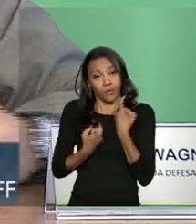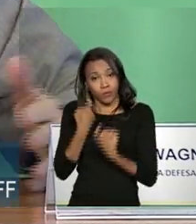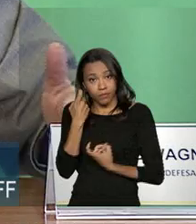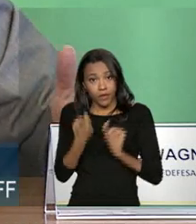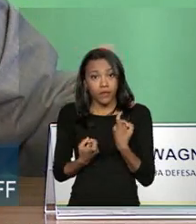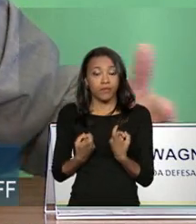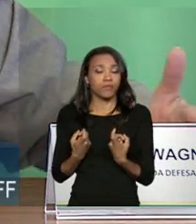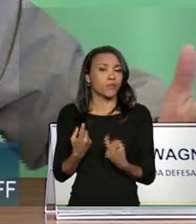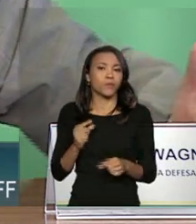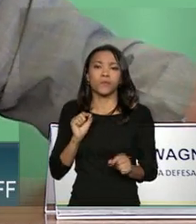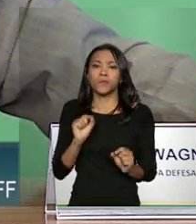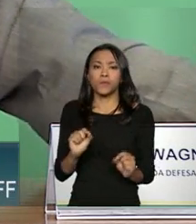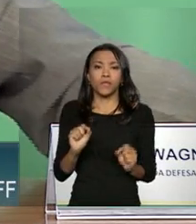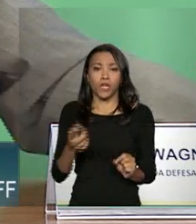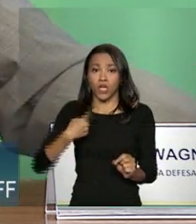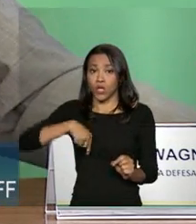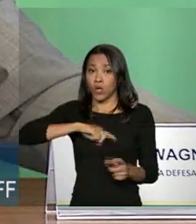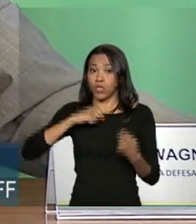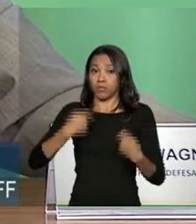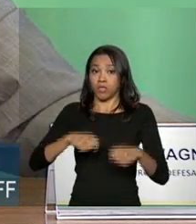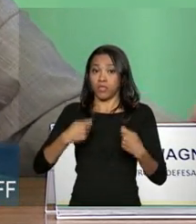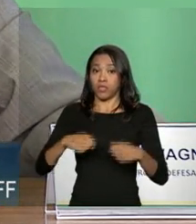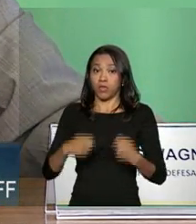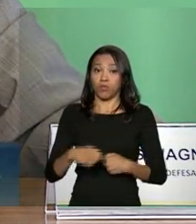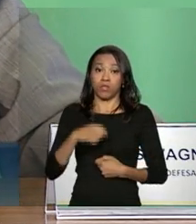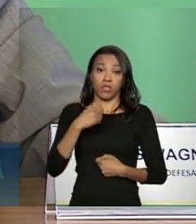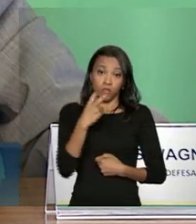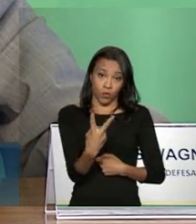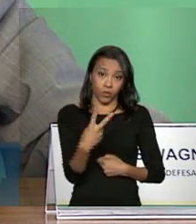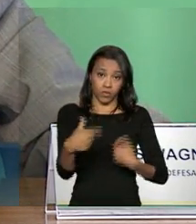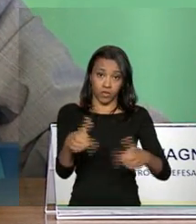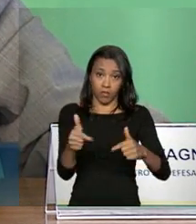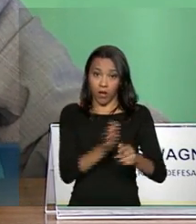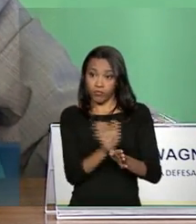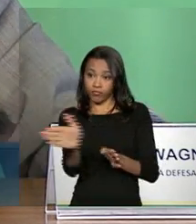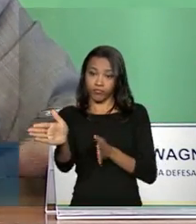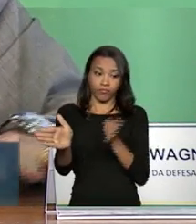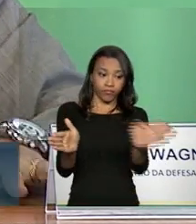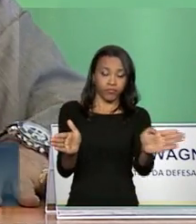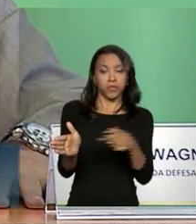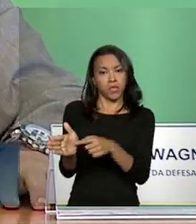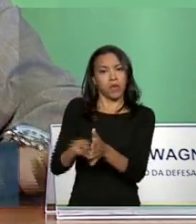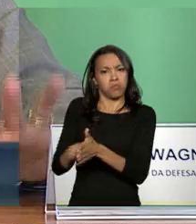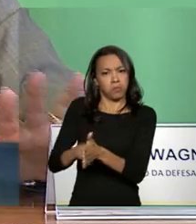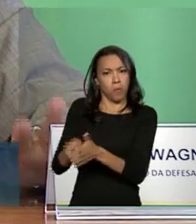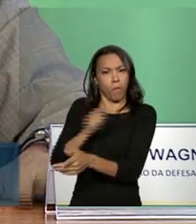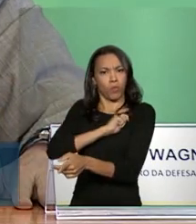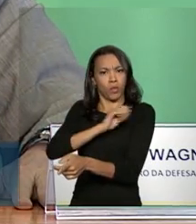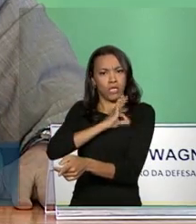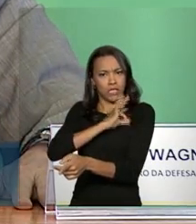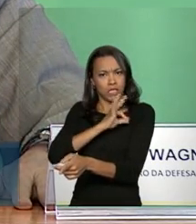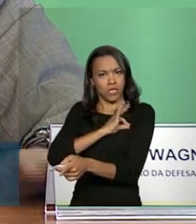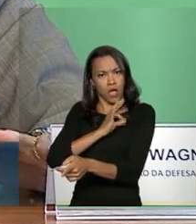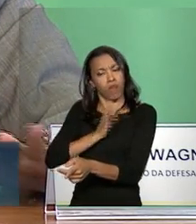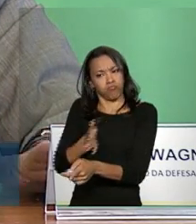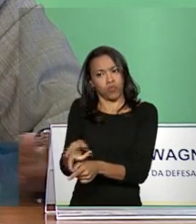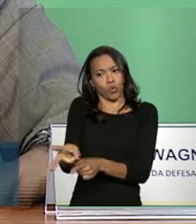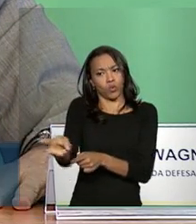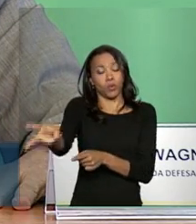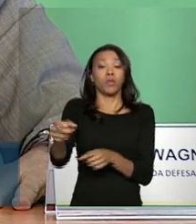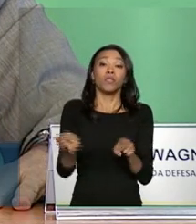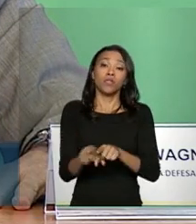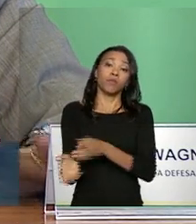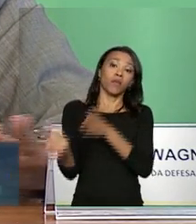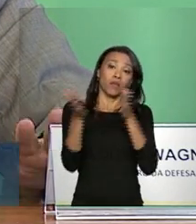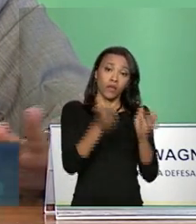que nós precisamos ter dois canais paralelos. As investigações seguem e o país também segue, com suas